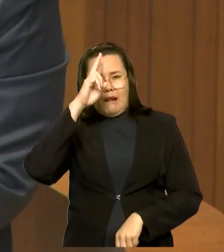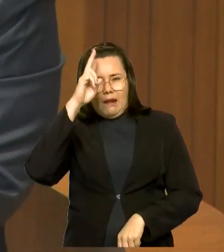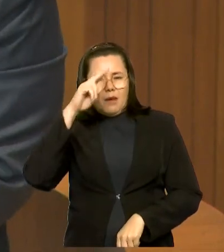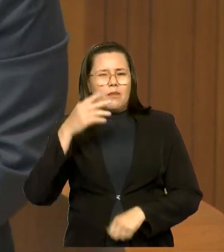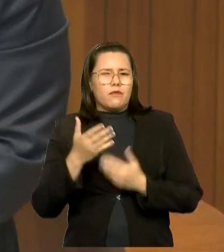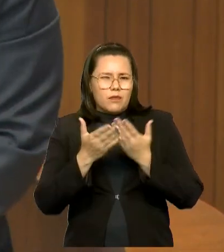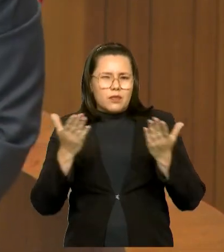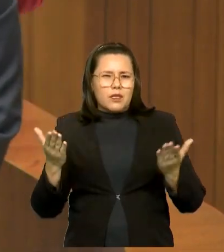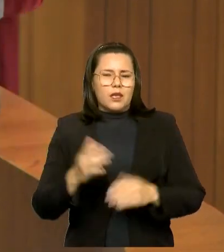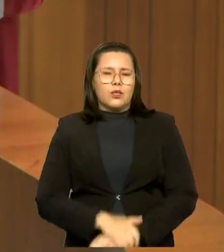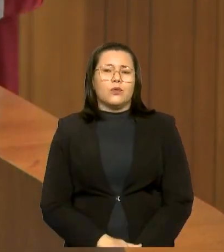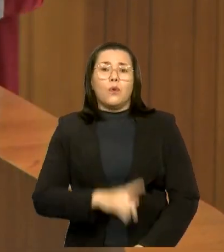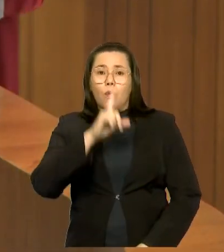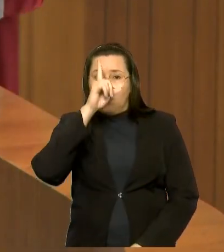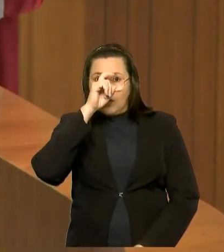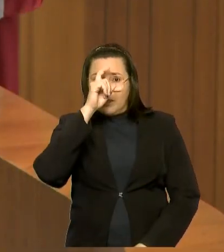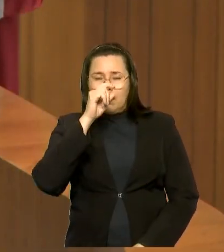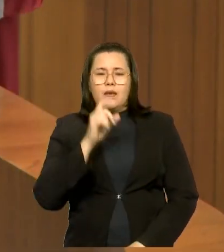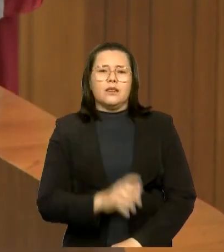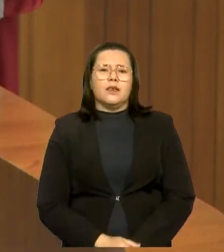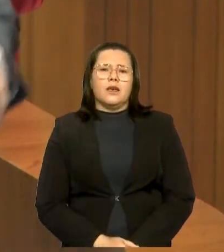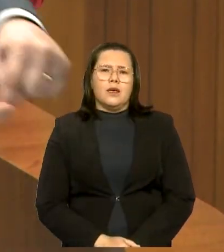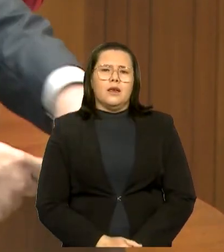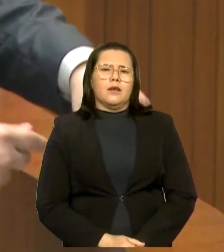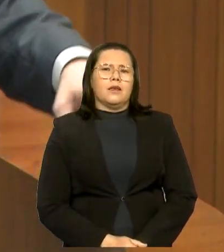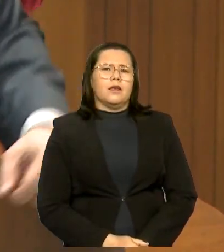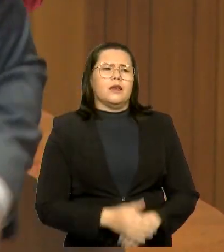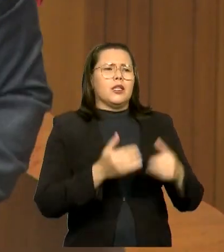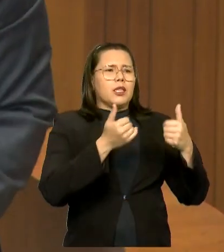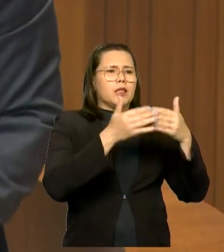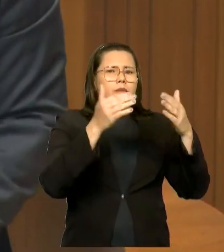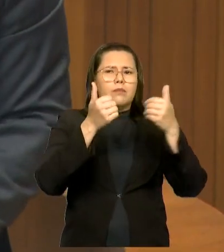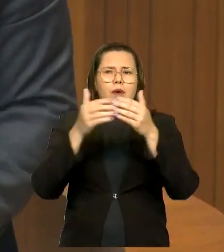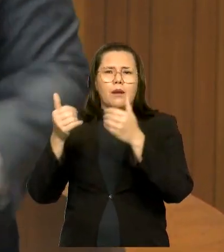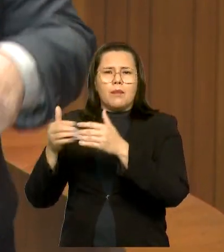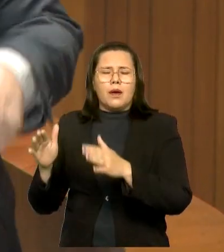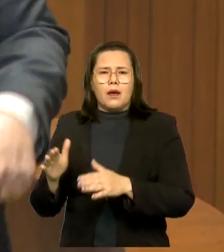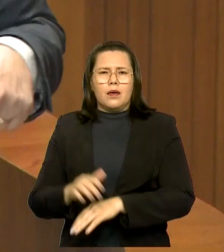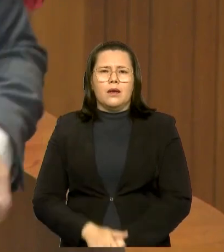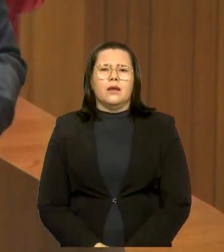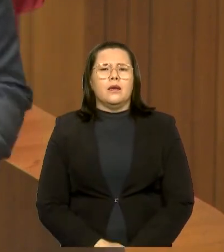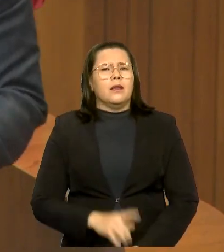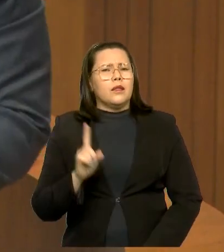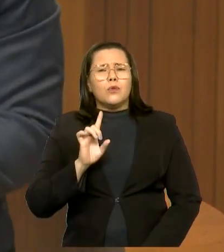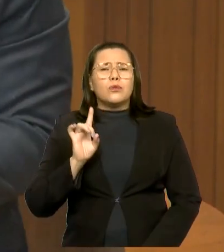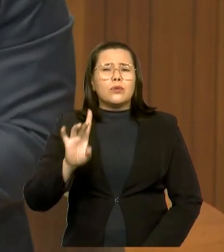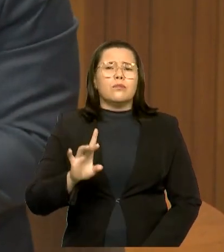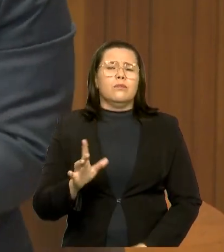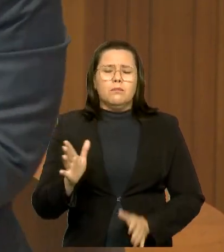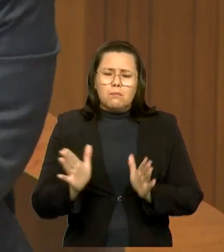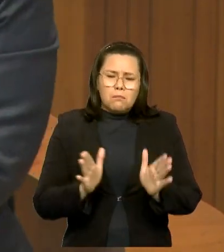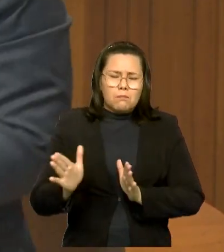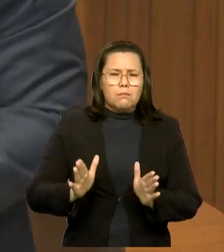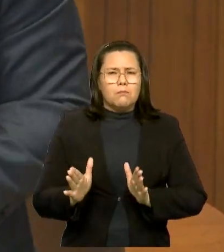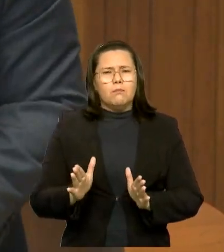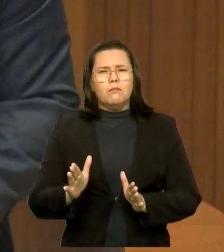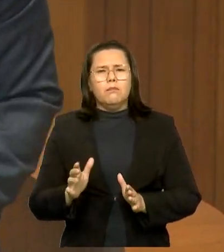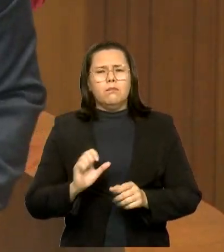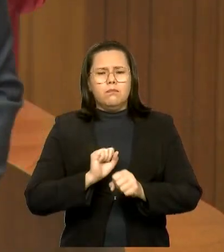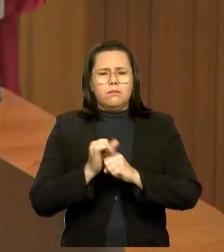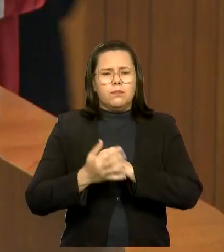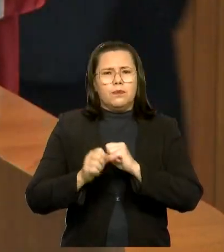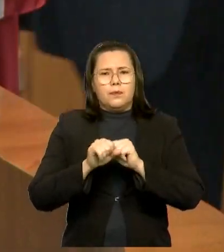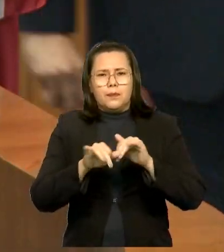tantos hospitais regionais que abrimos, não apenas no período da pandemia, mas no período da pandemia, deputado Carlos Lula, Vossa Excelência era o